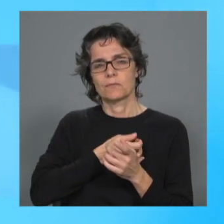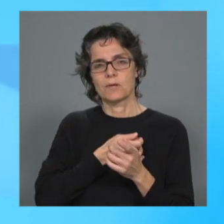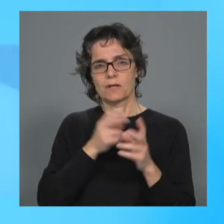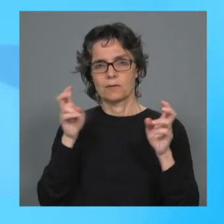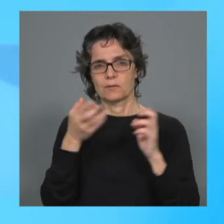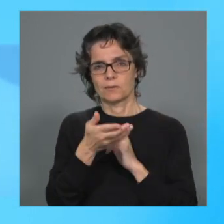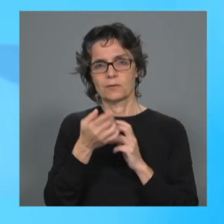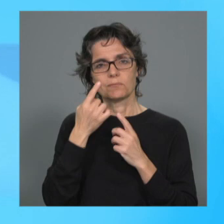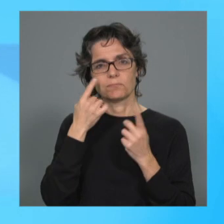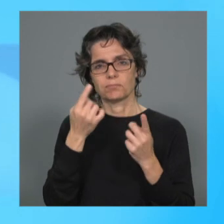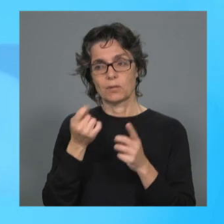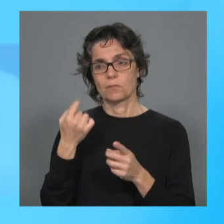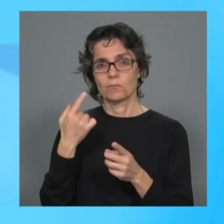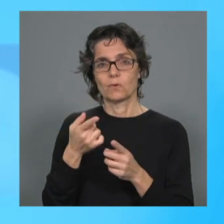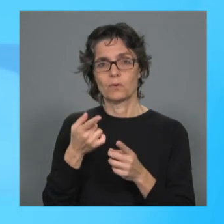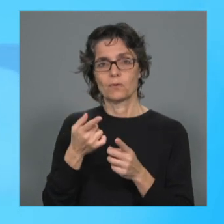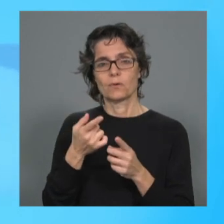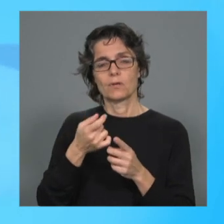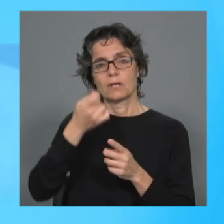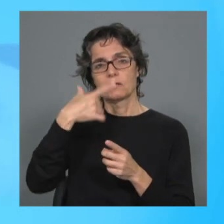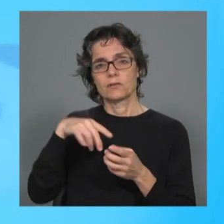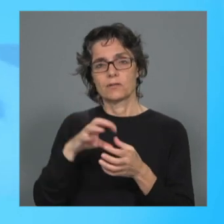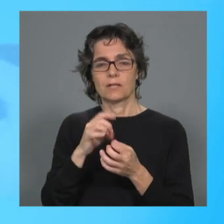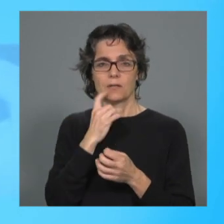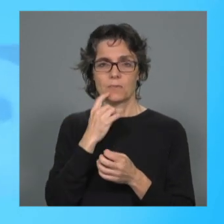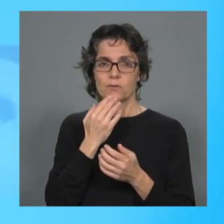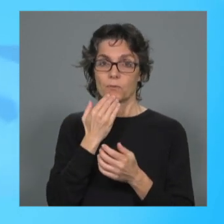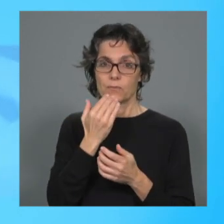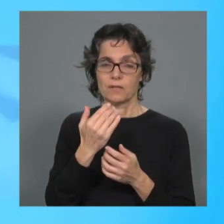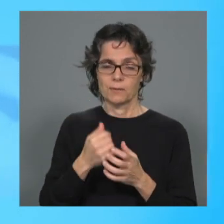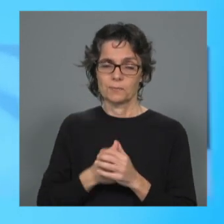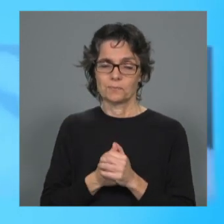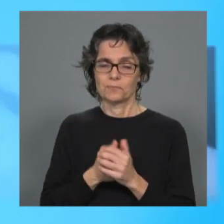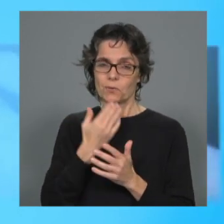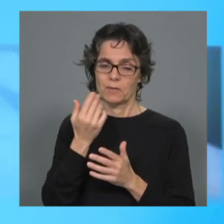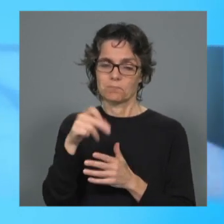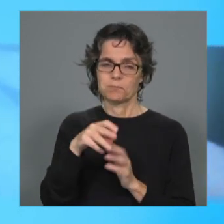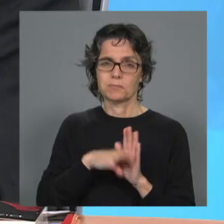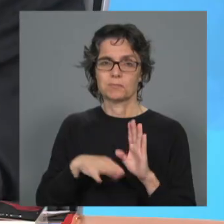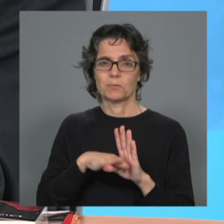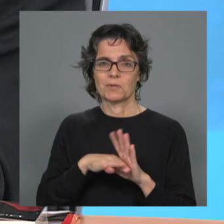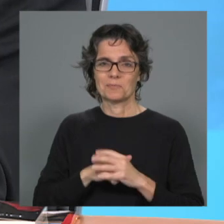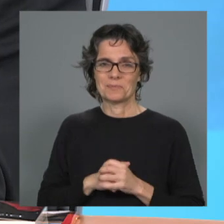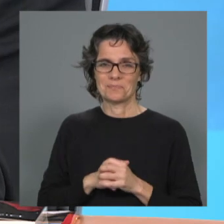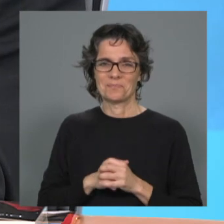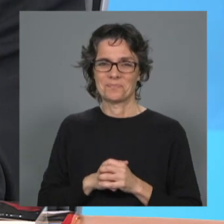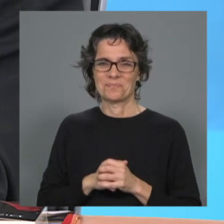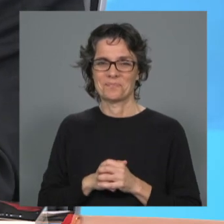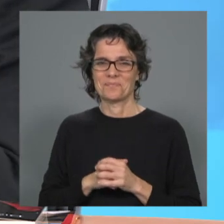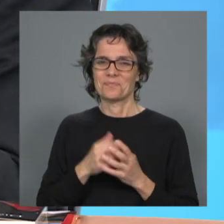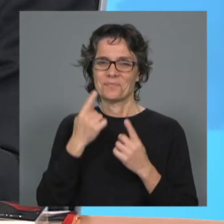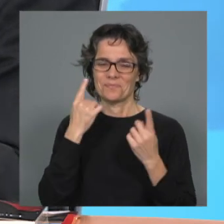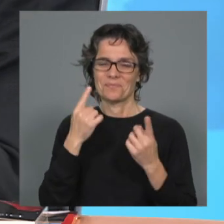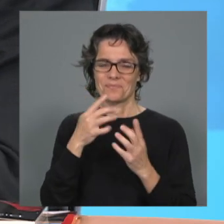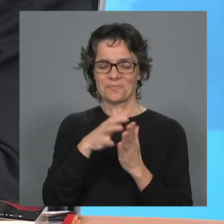João, em torno das narrativas pascais. Agradeço-lhe, Padre João Lourenço, ter estado connosco. Muito obrigado, um prazer. A apresentar estes textos que são lidos na